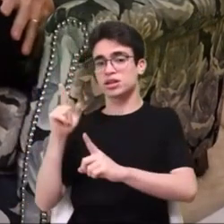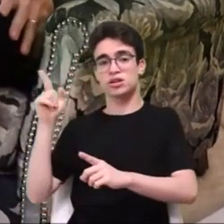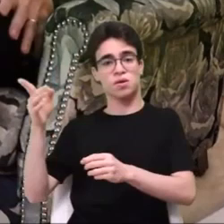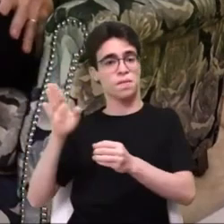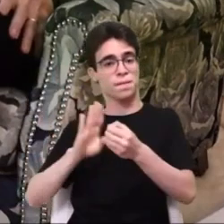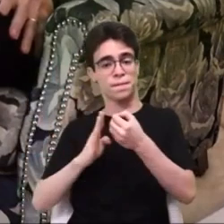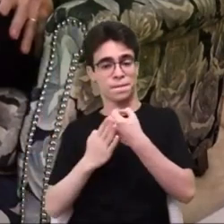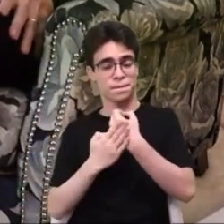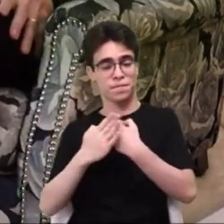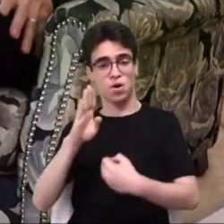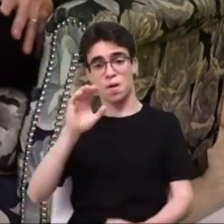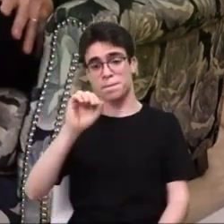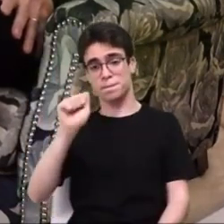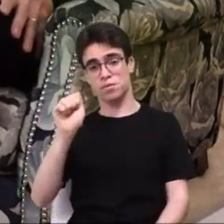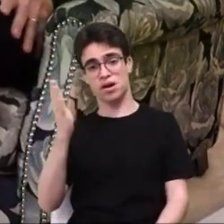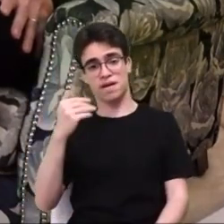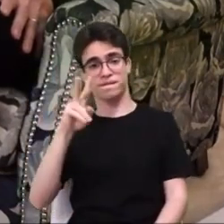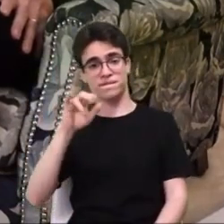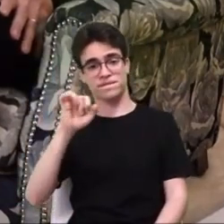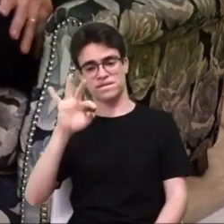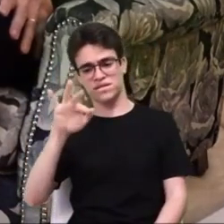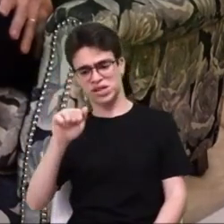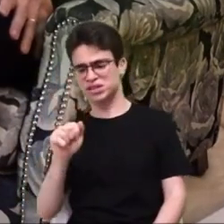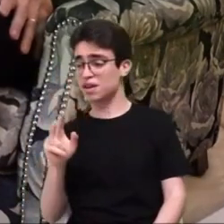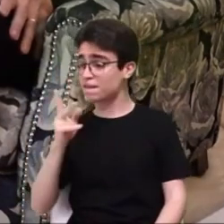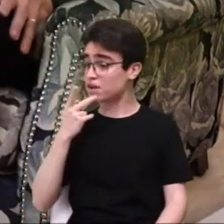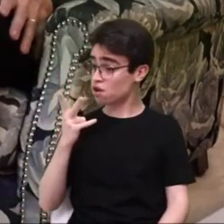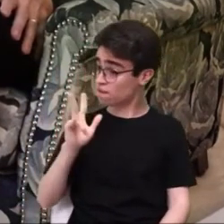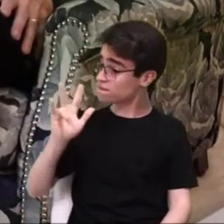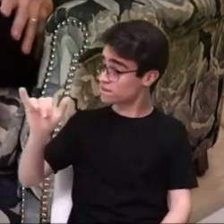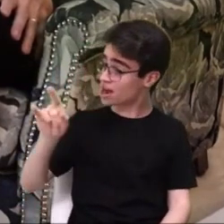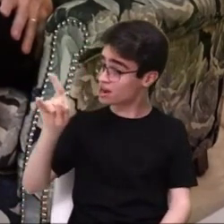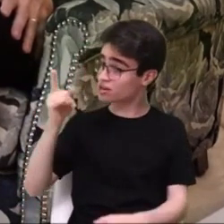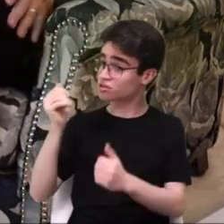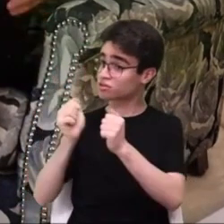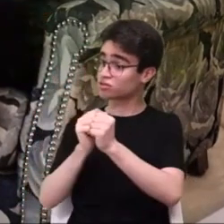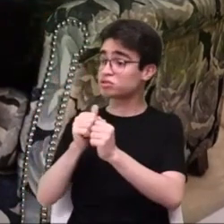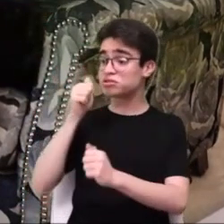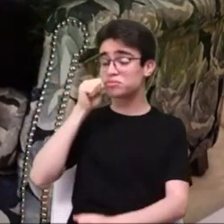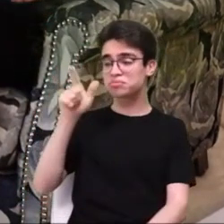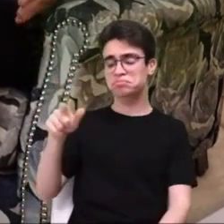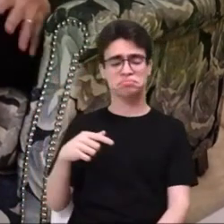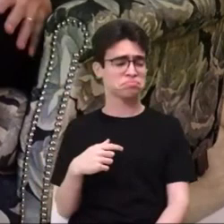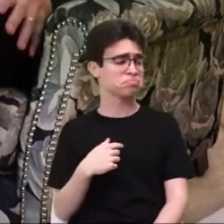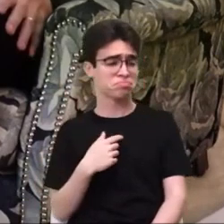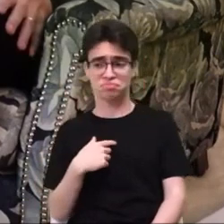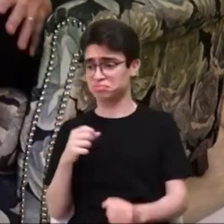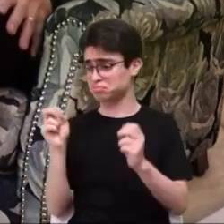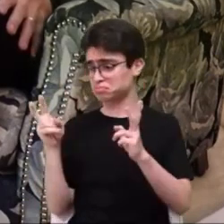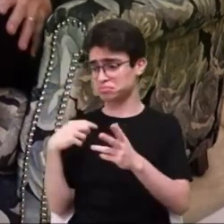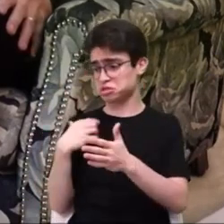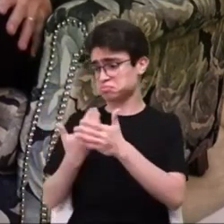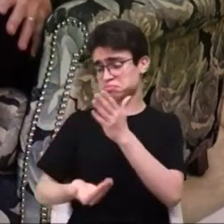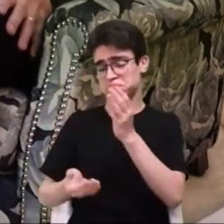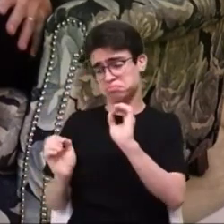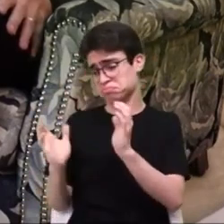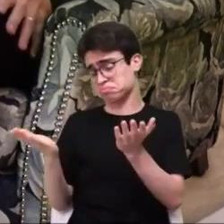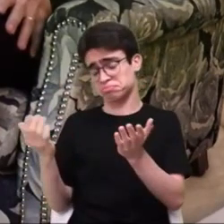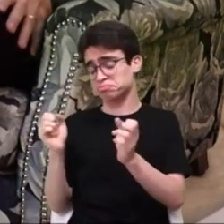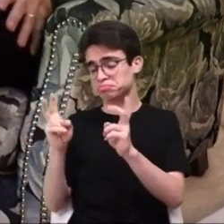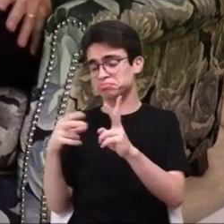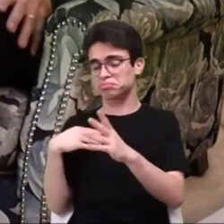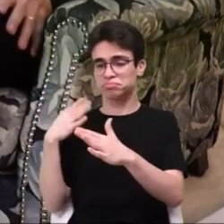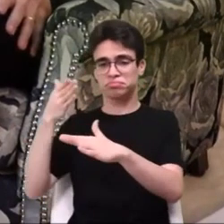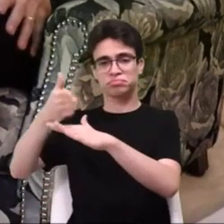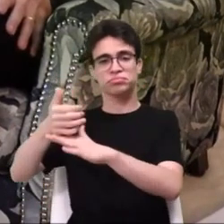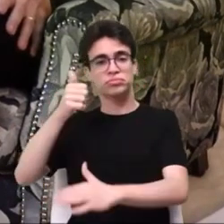Vista, aqui em Curitiba. Falou, vai lá ouvir essa missionária. Eu fui, eu não tinha o que perder, né? E